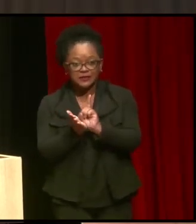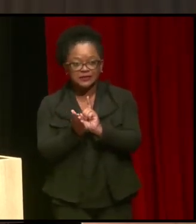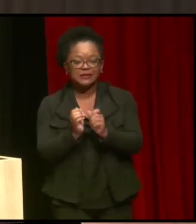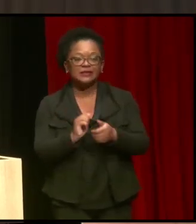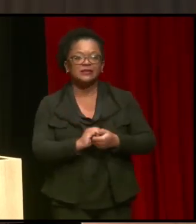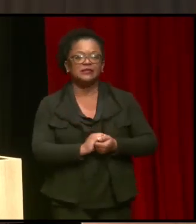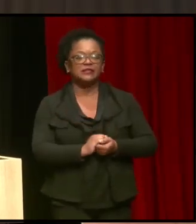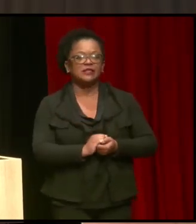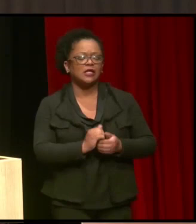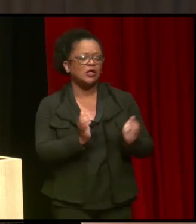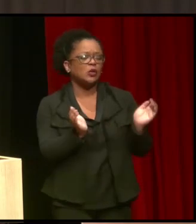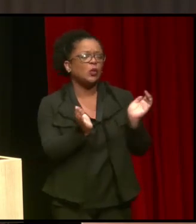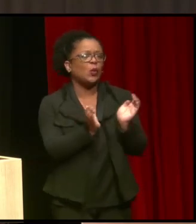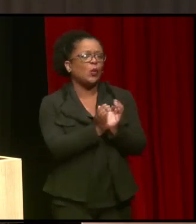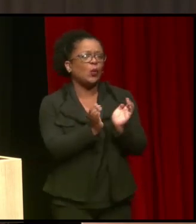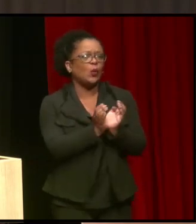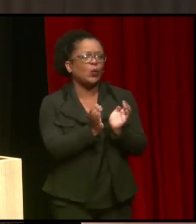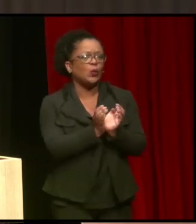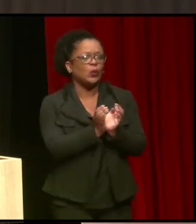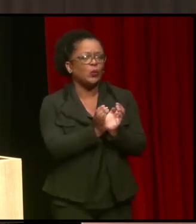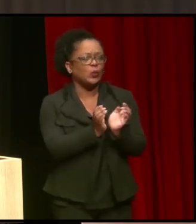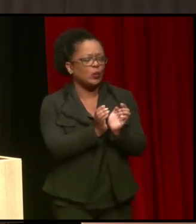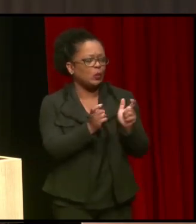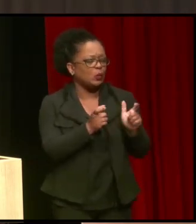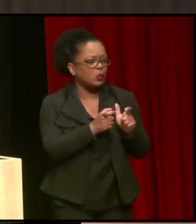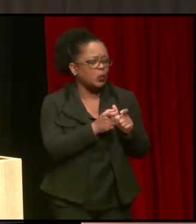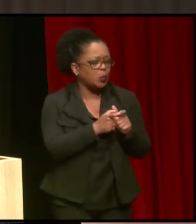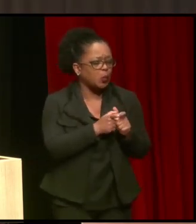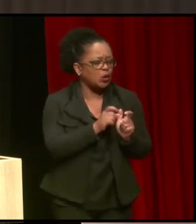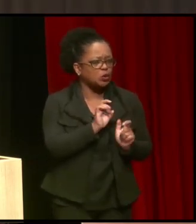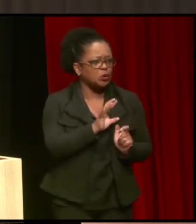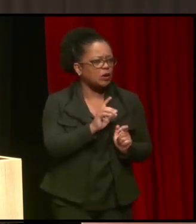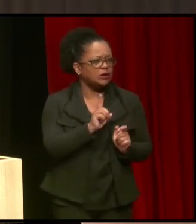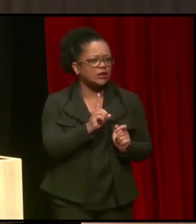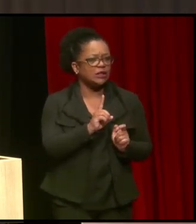não deve ser um grupo pequeno. Eu queria que toda a sociedade